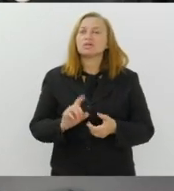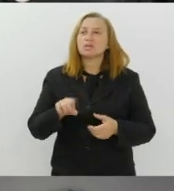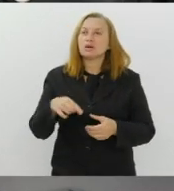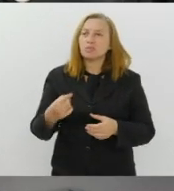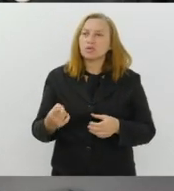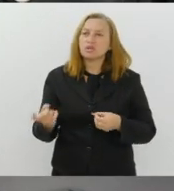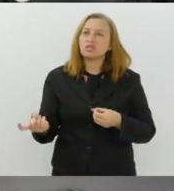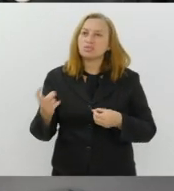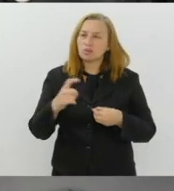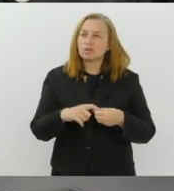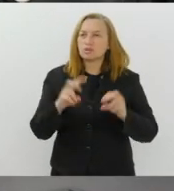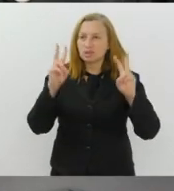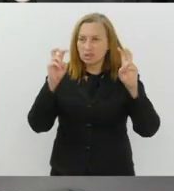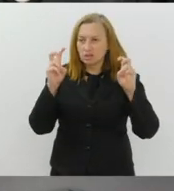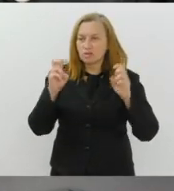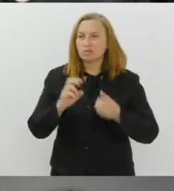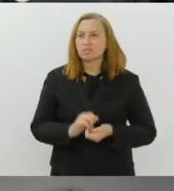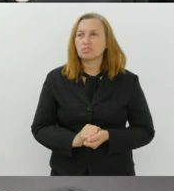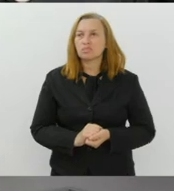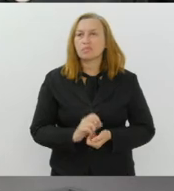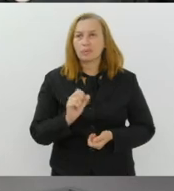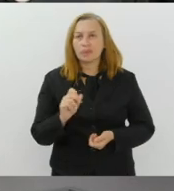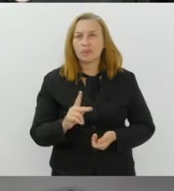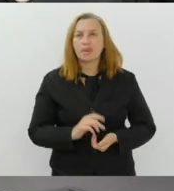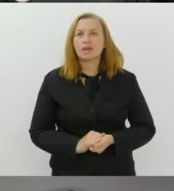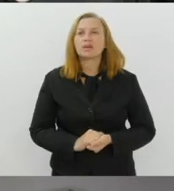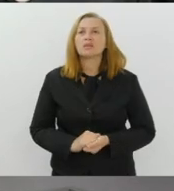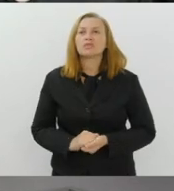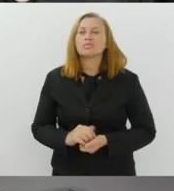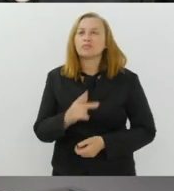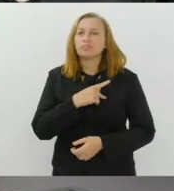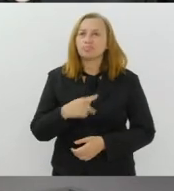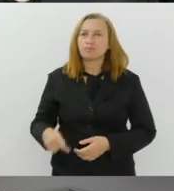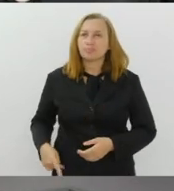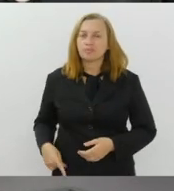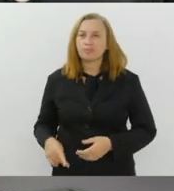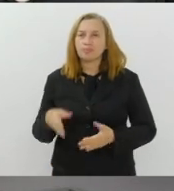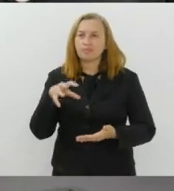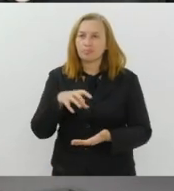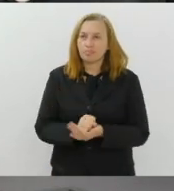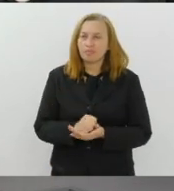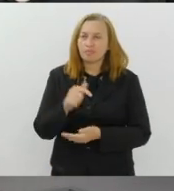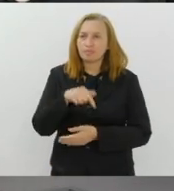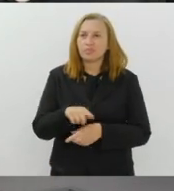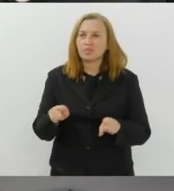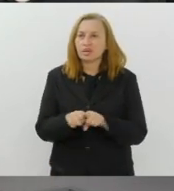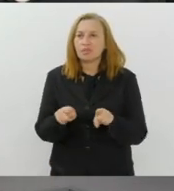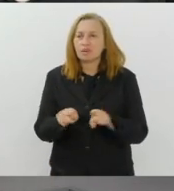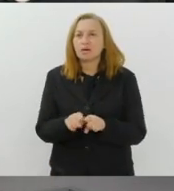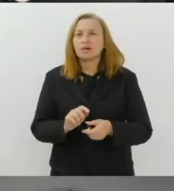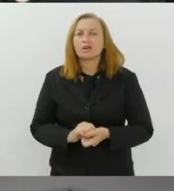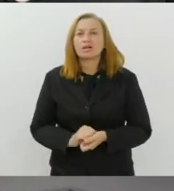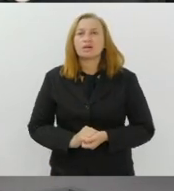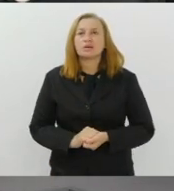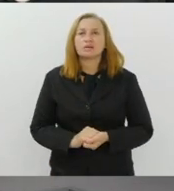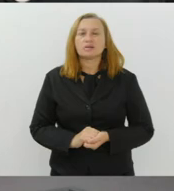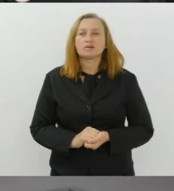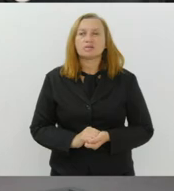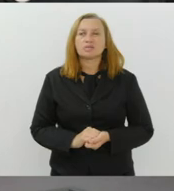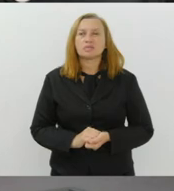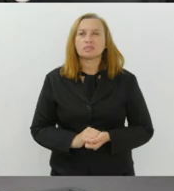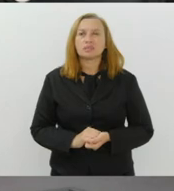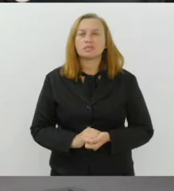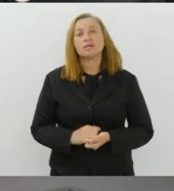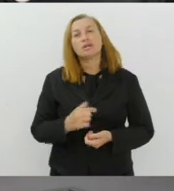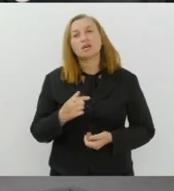Aqui nessa questão. Presidente, só para deixar registrado aqui também, até porque eu estive ausente